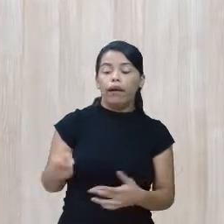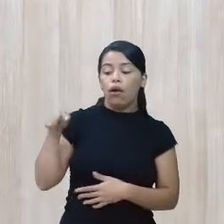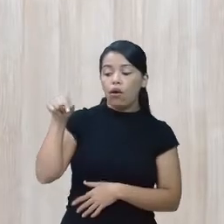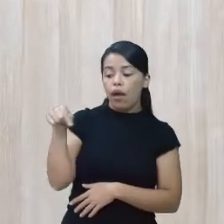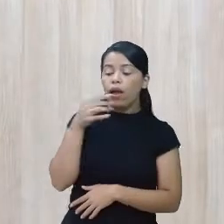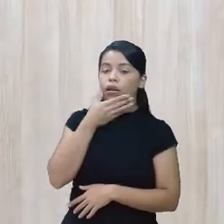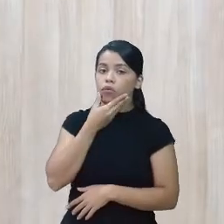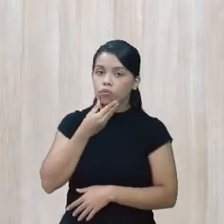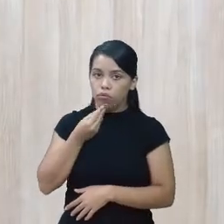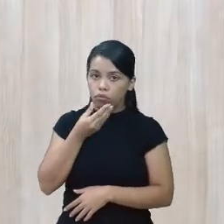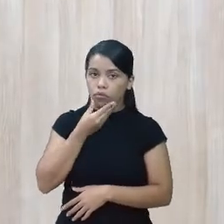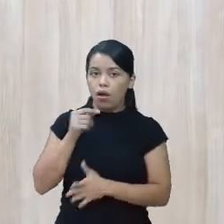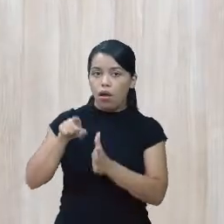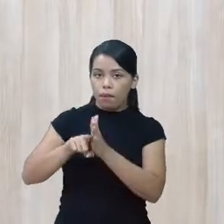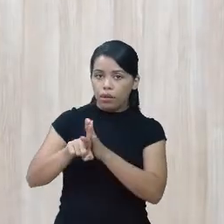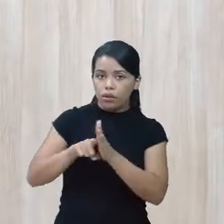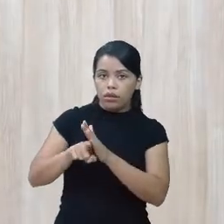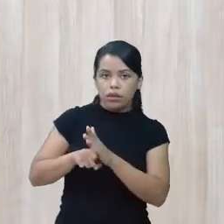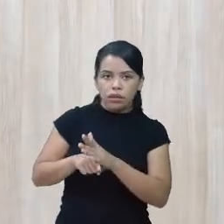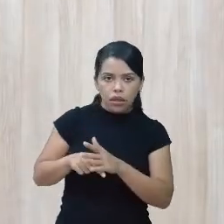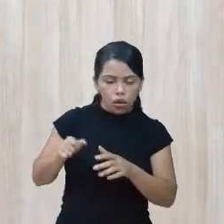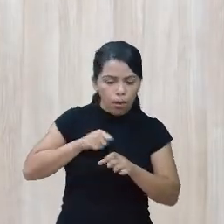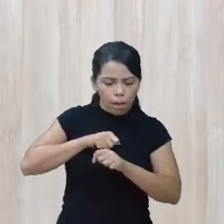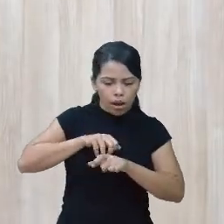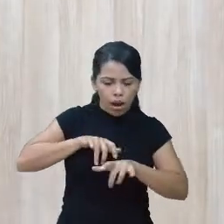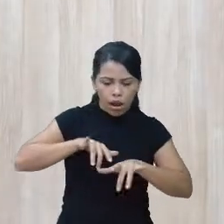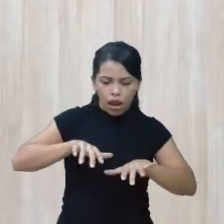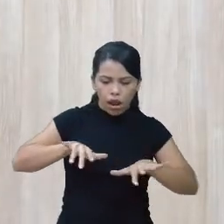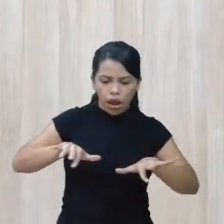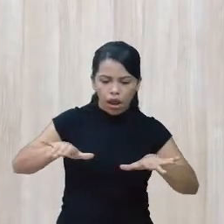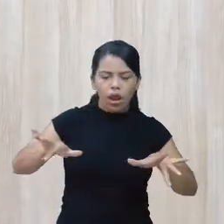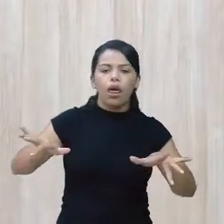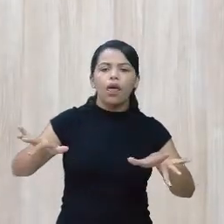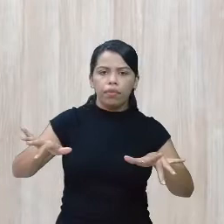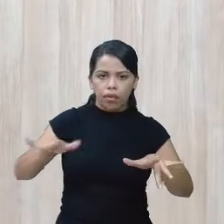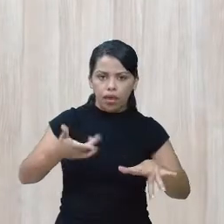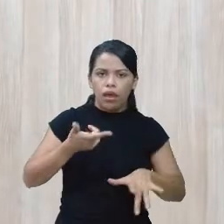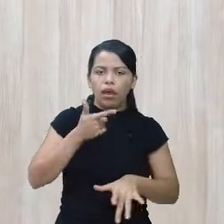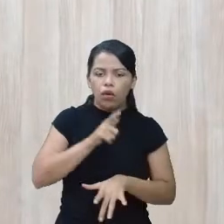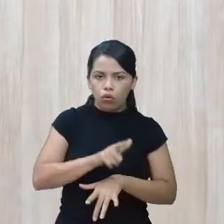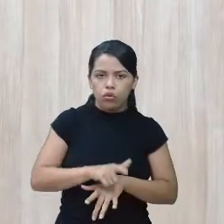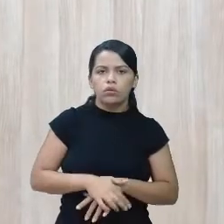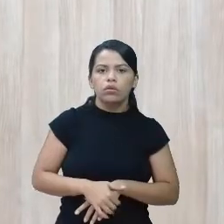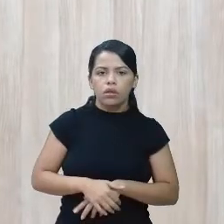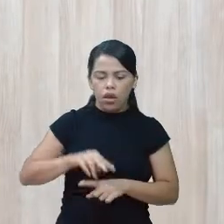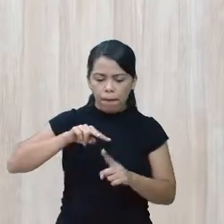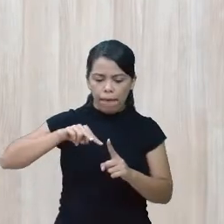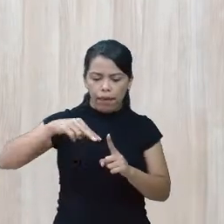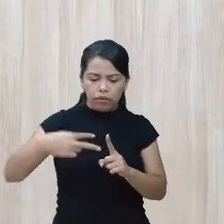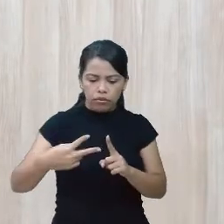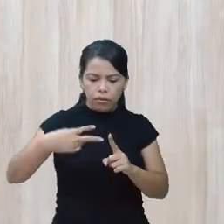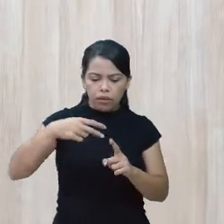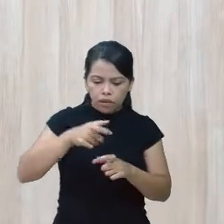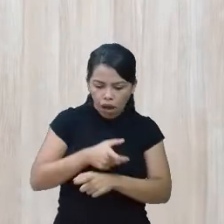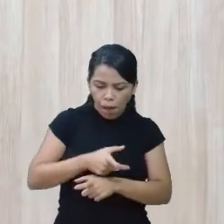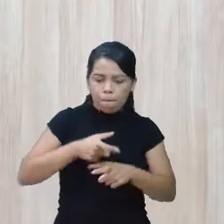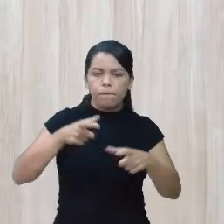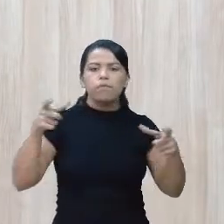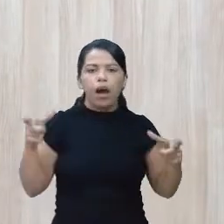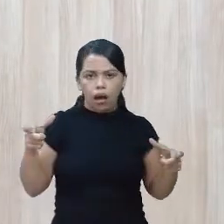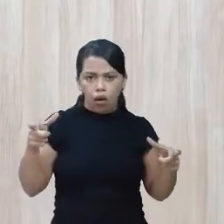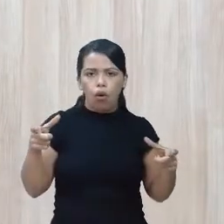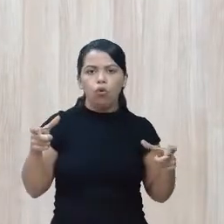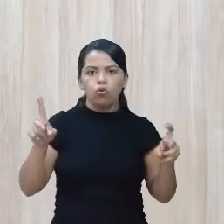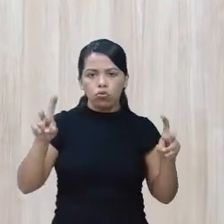muito todas essas possibilidades, essas perspectivas, né, de utilização e